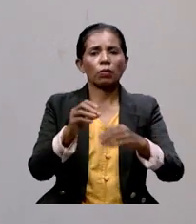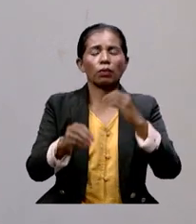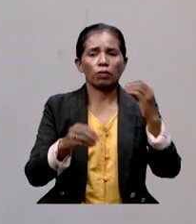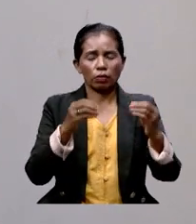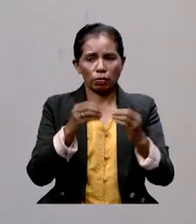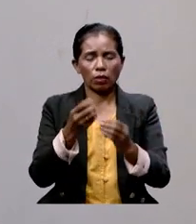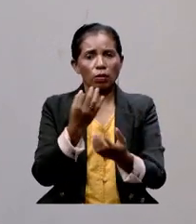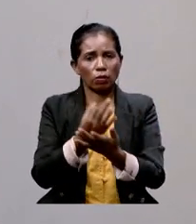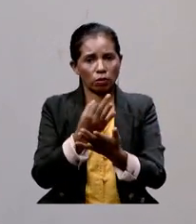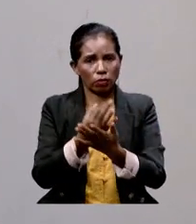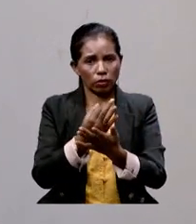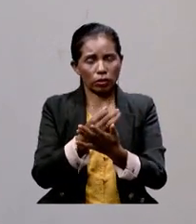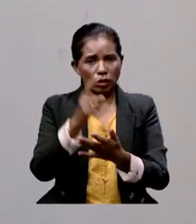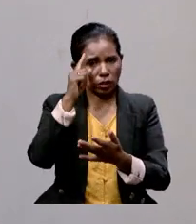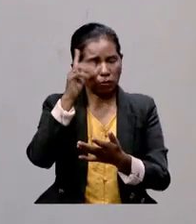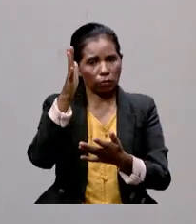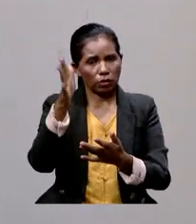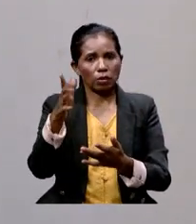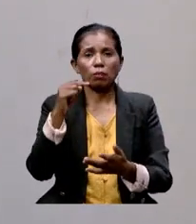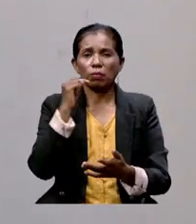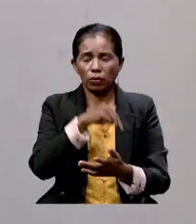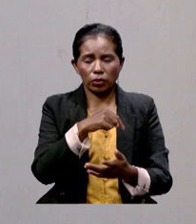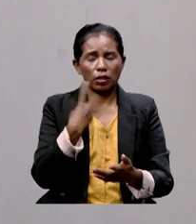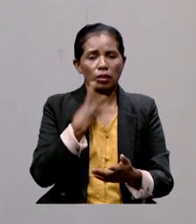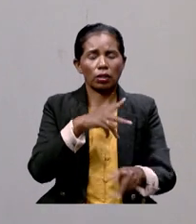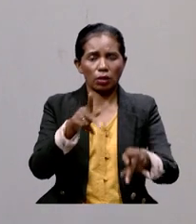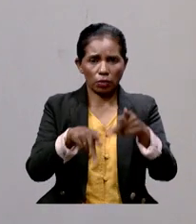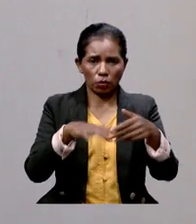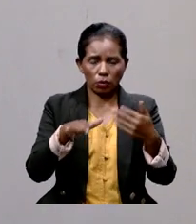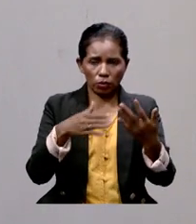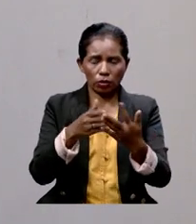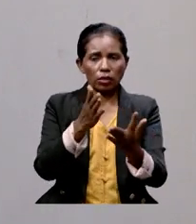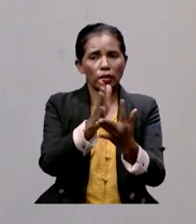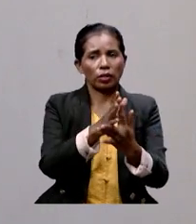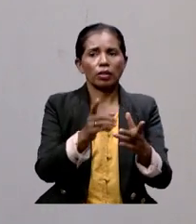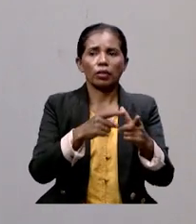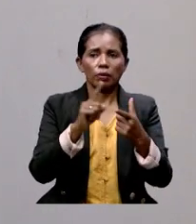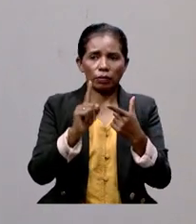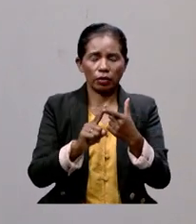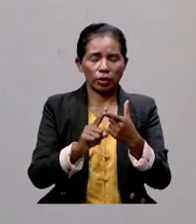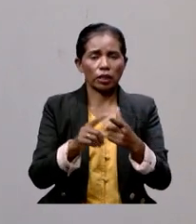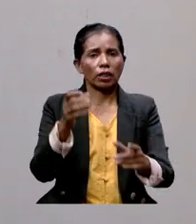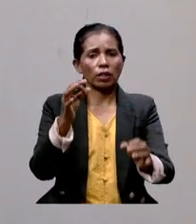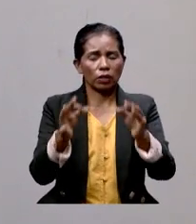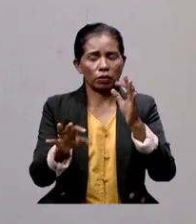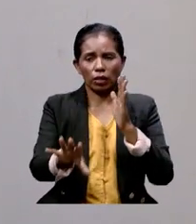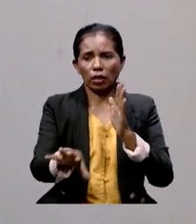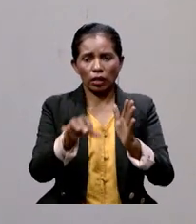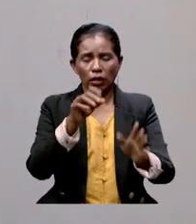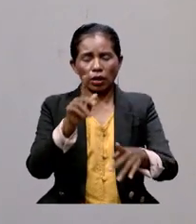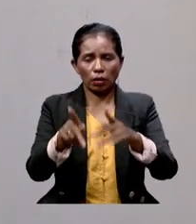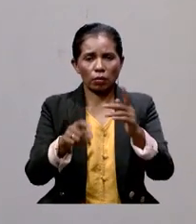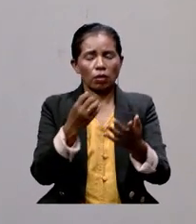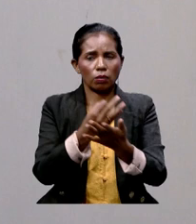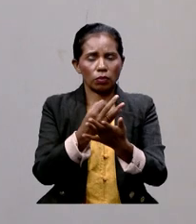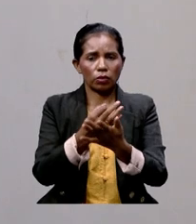a circulação ou são falso e a comunidade em alert. Segundo, uma que se quer que a comunidade reta ou são